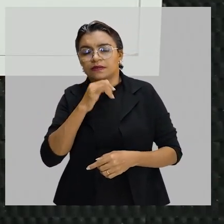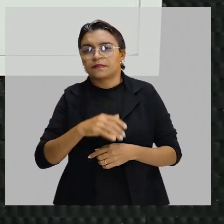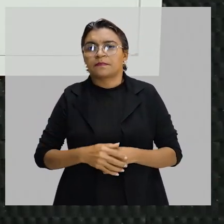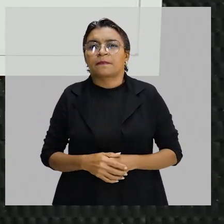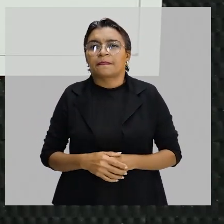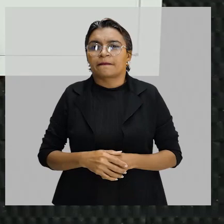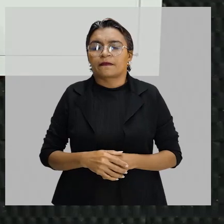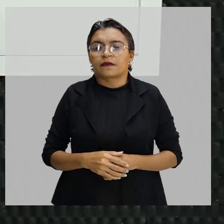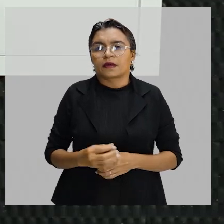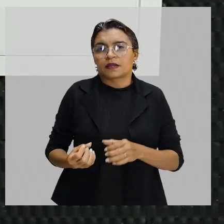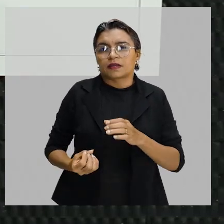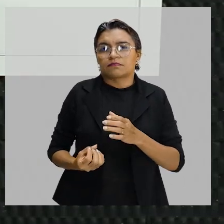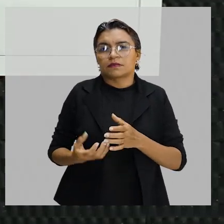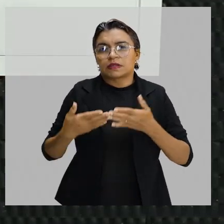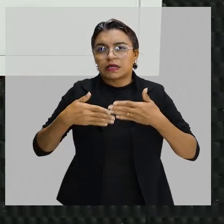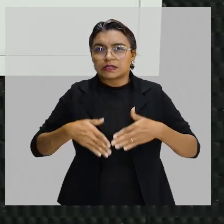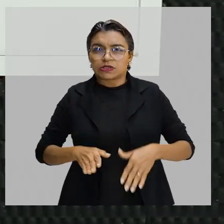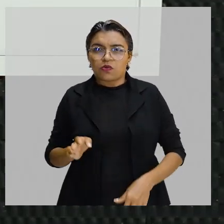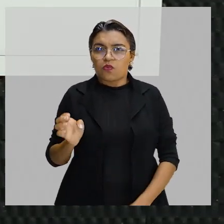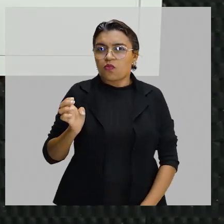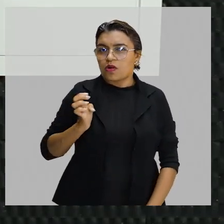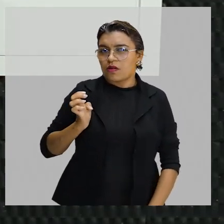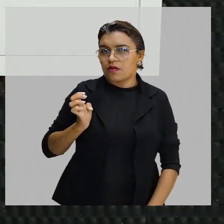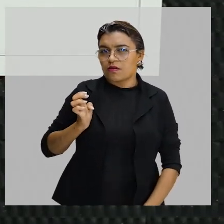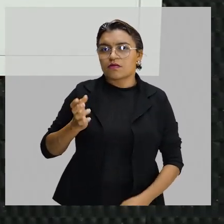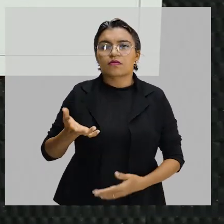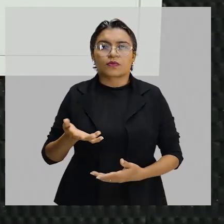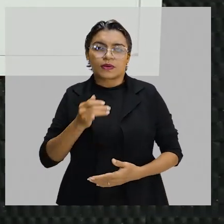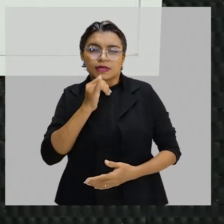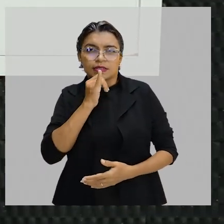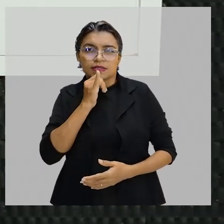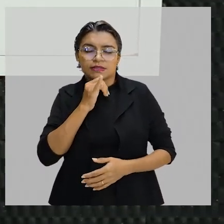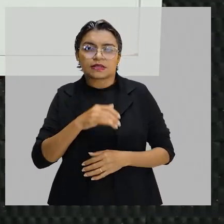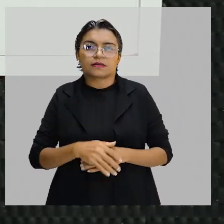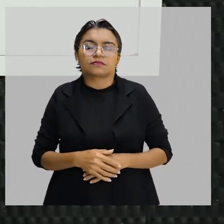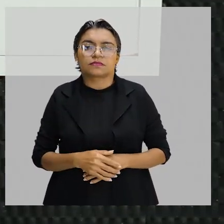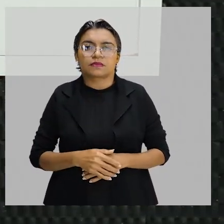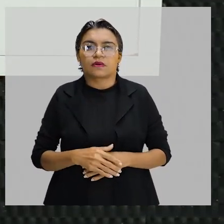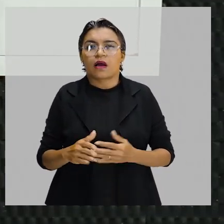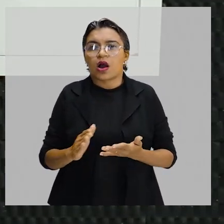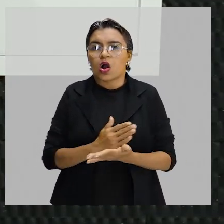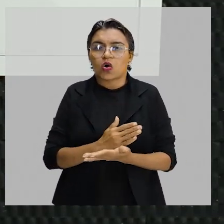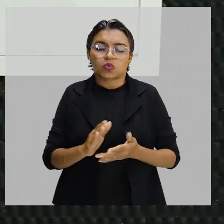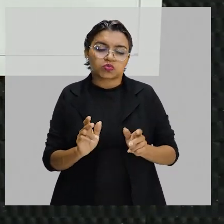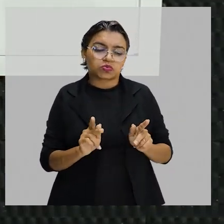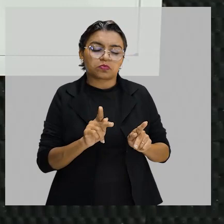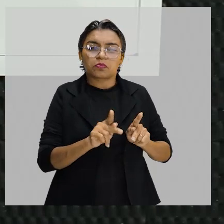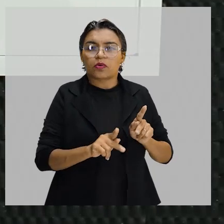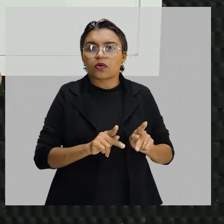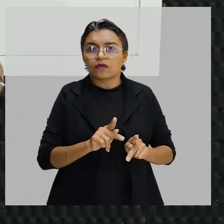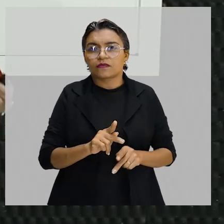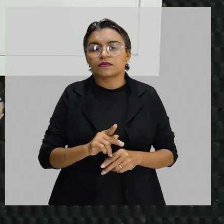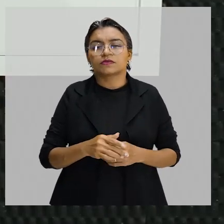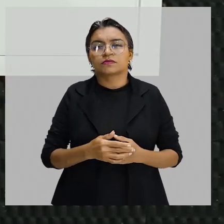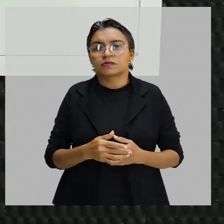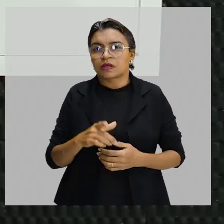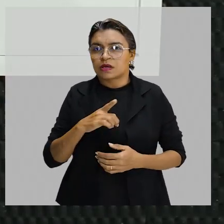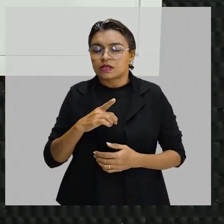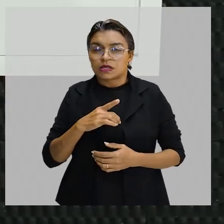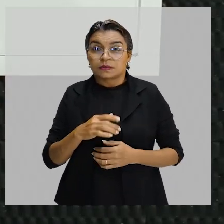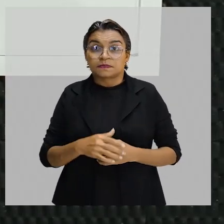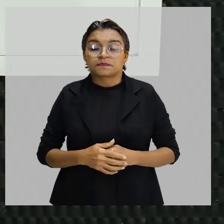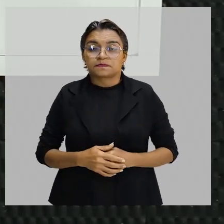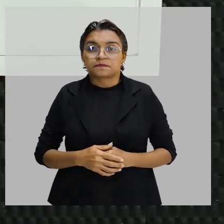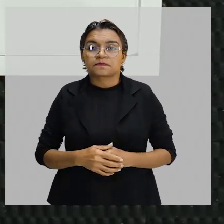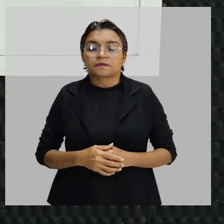como as pessoas falam no mundo antigo. Então você pega ali os eupátridas, ok? Principalmente, claro, que existe uma cobertura